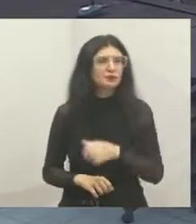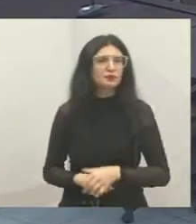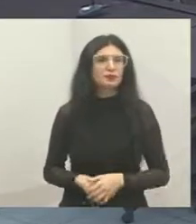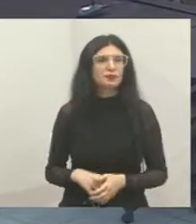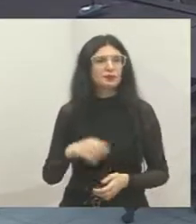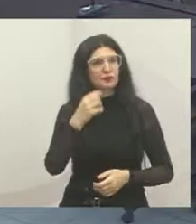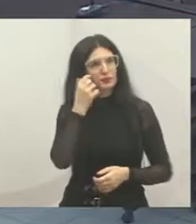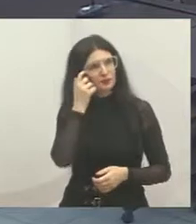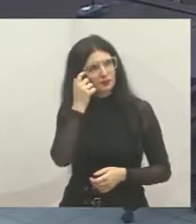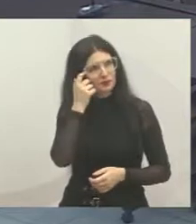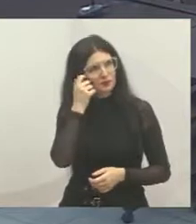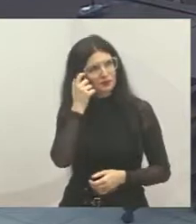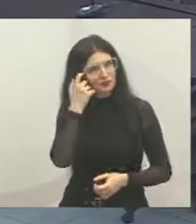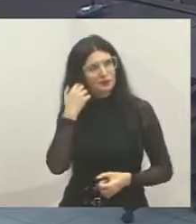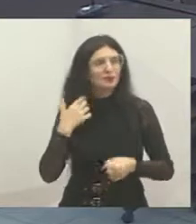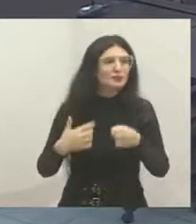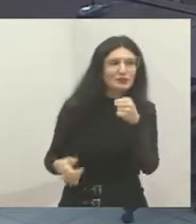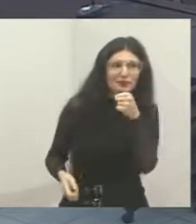não escuta.